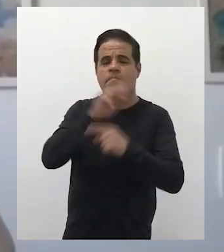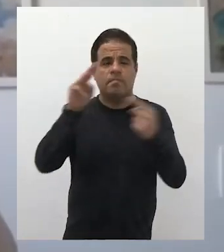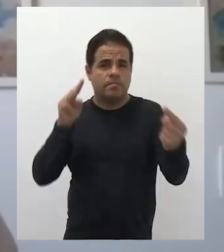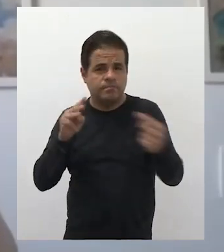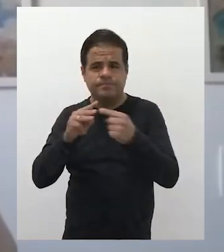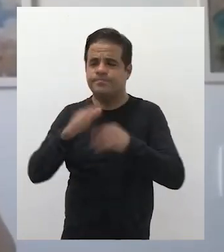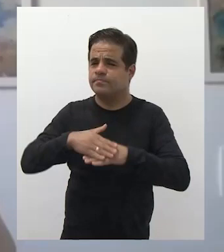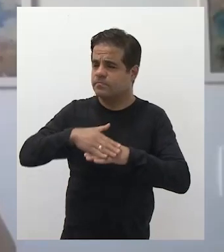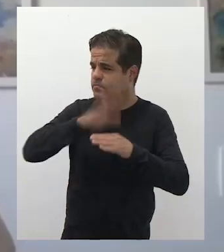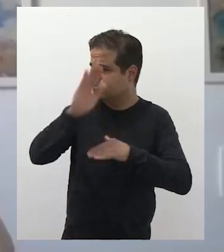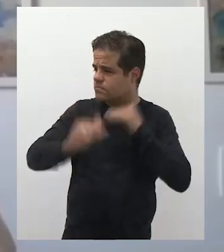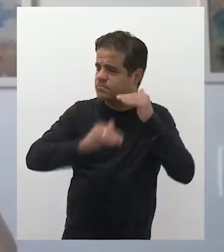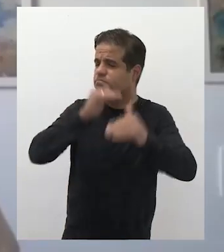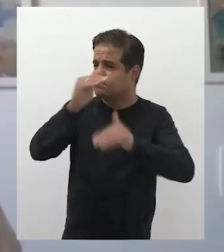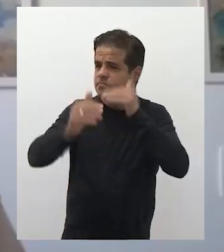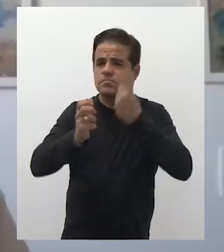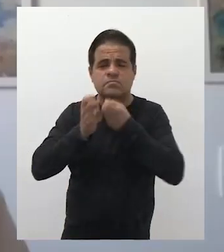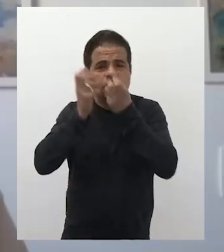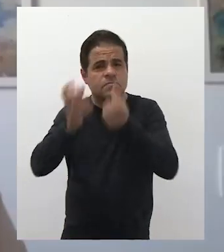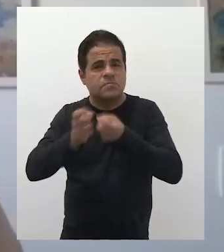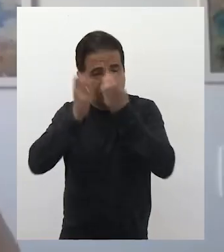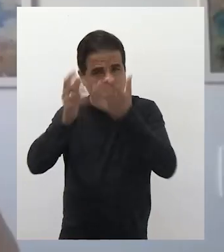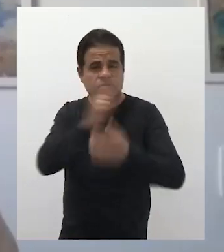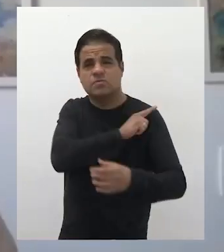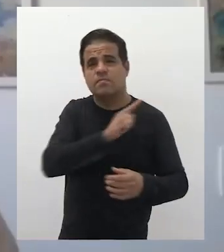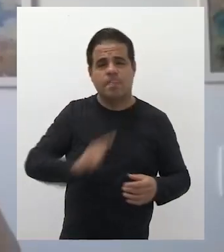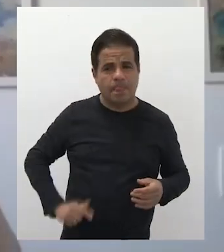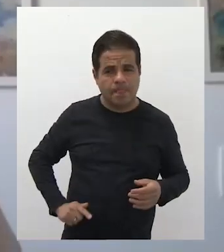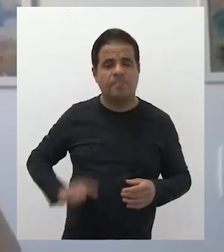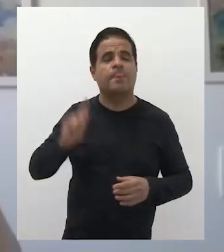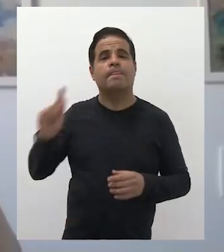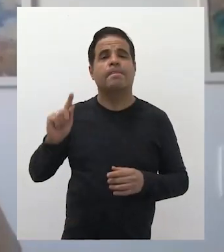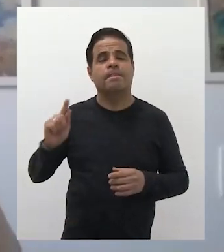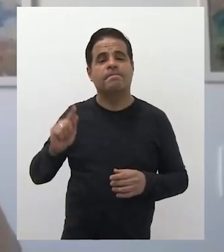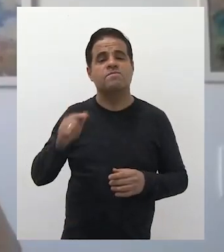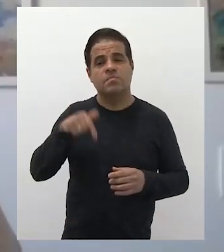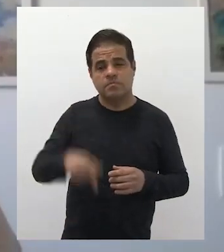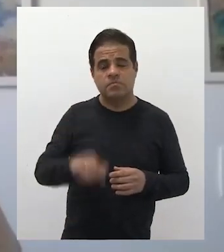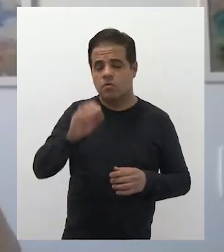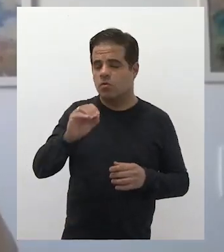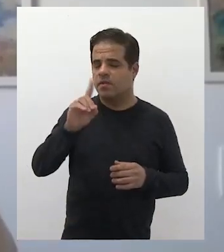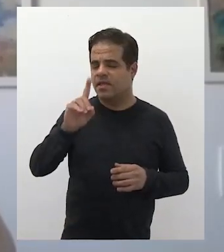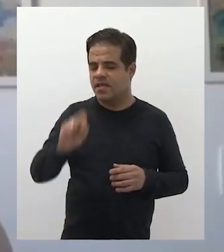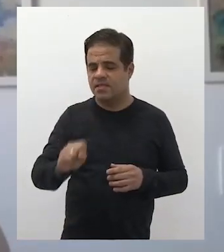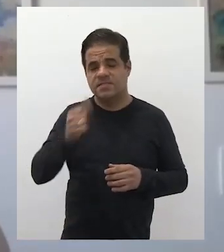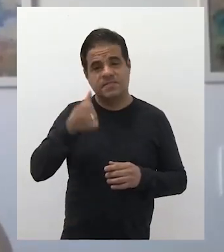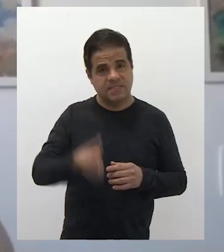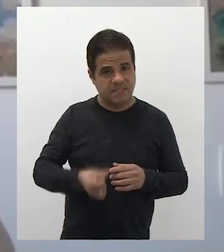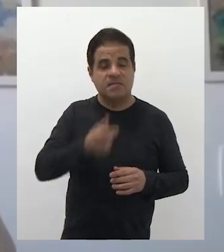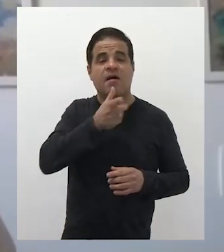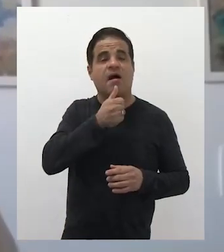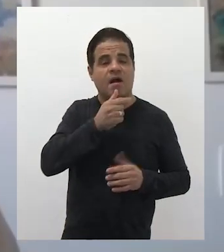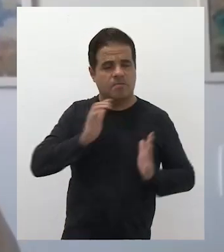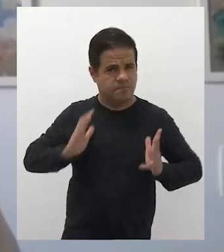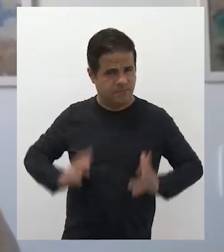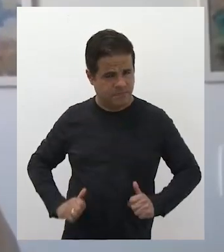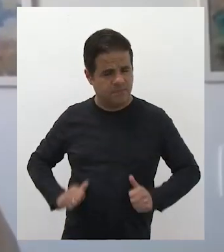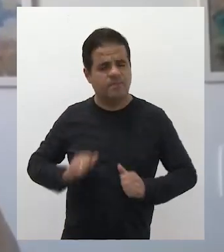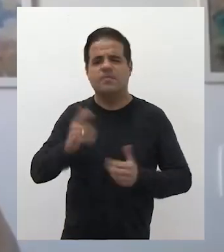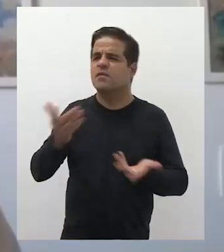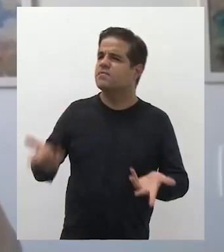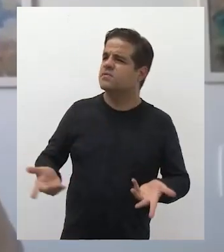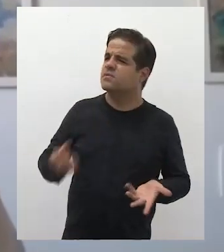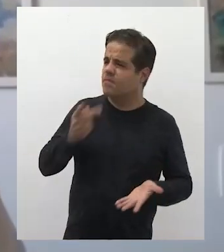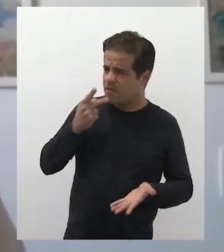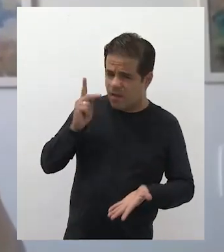A mais avançada, pelas informações do governo, aqui essa ODS 6, água potável e saneamento. Mas,